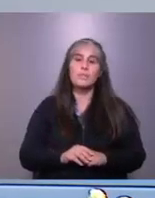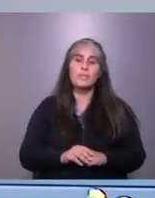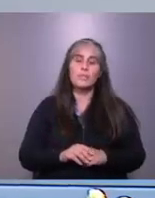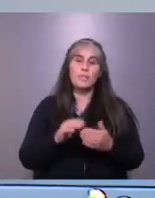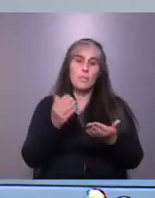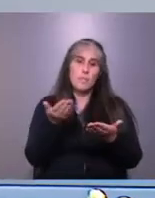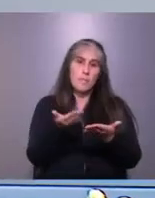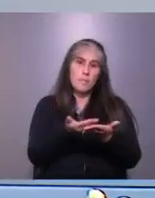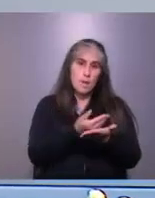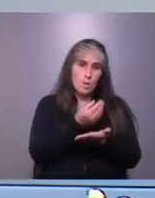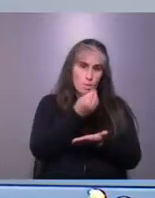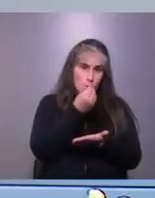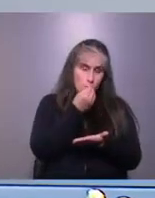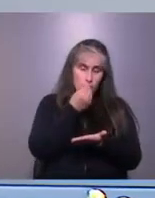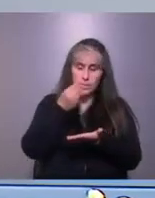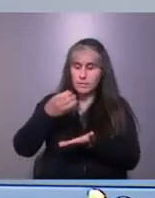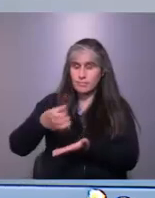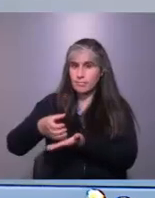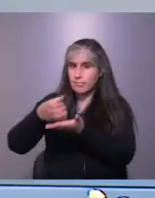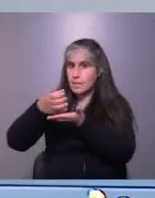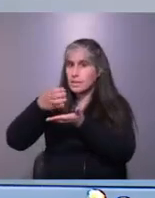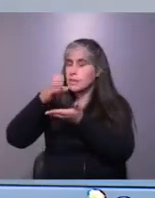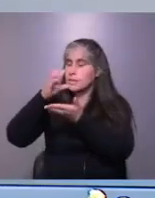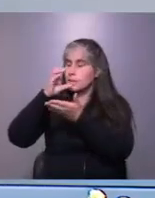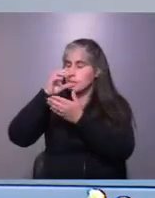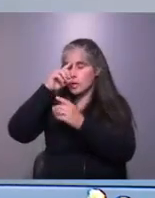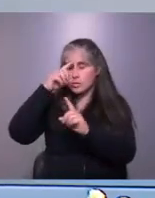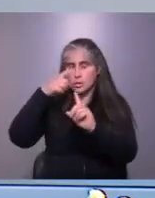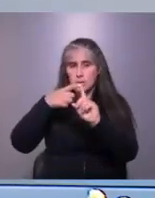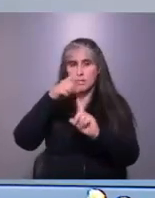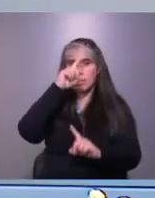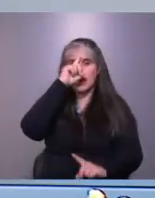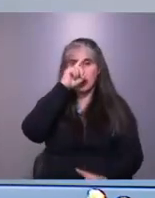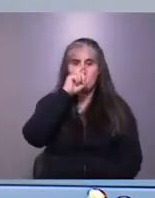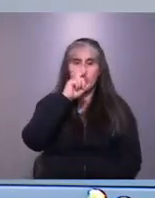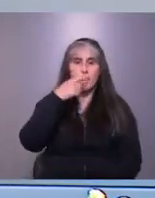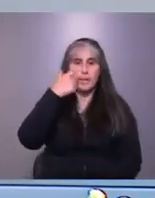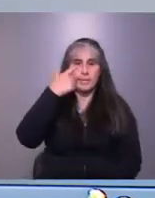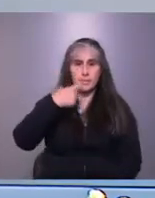pecados. Fazei isto em memória de